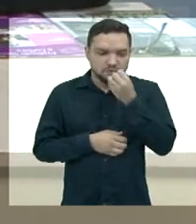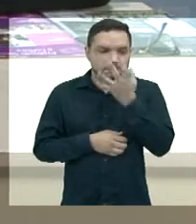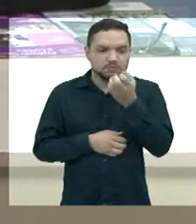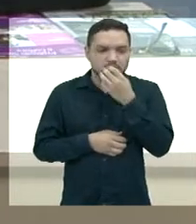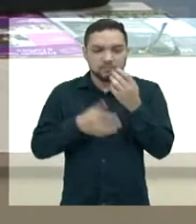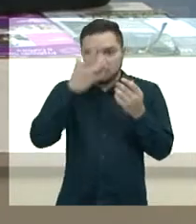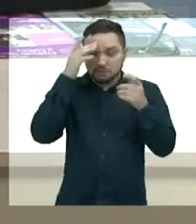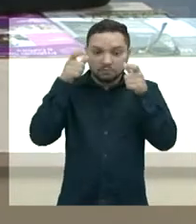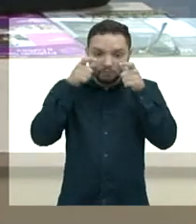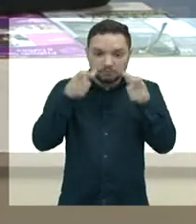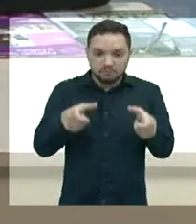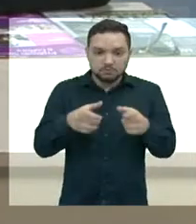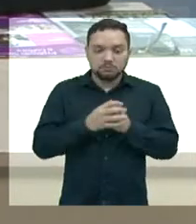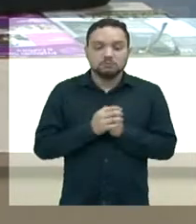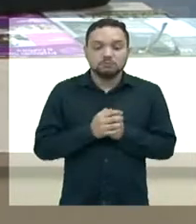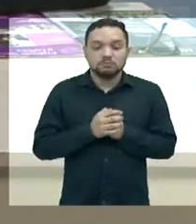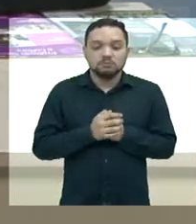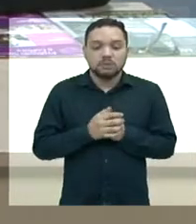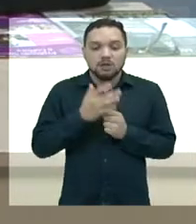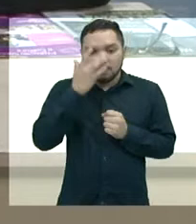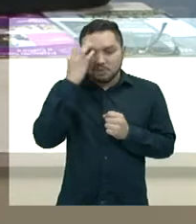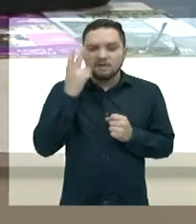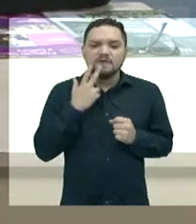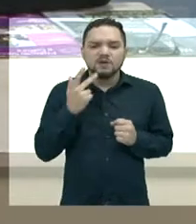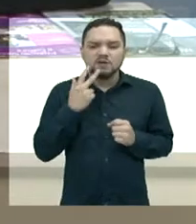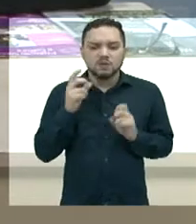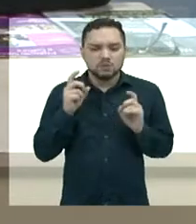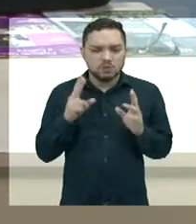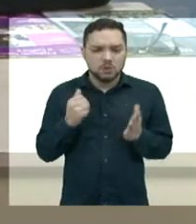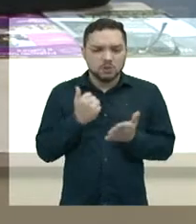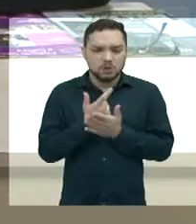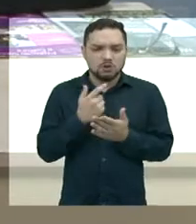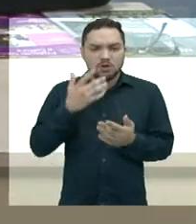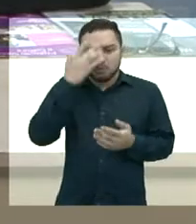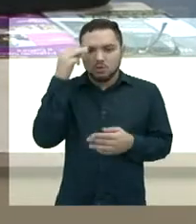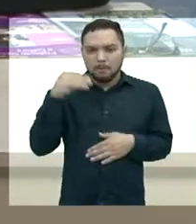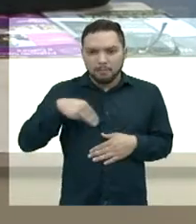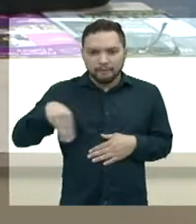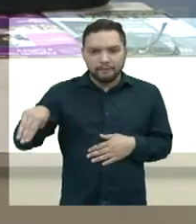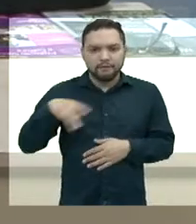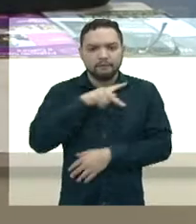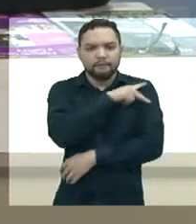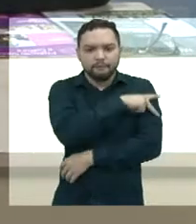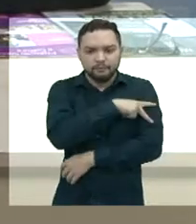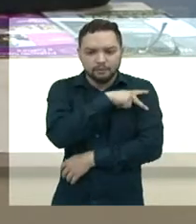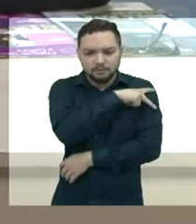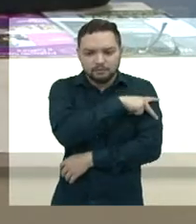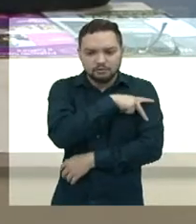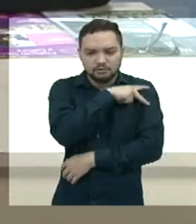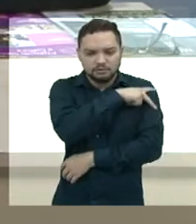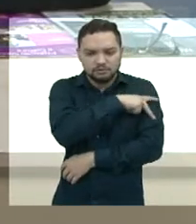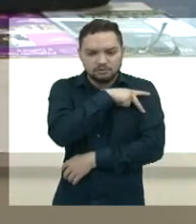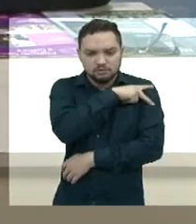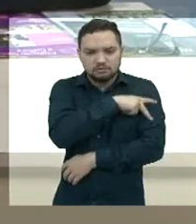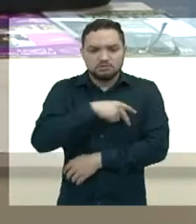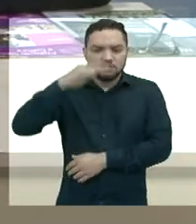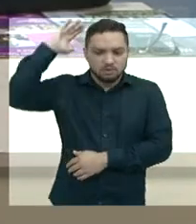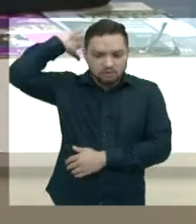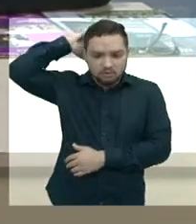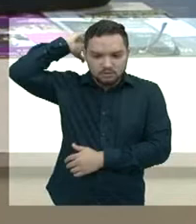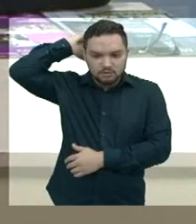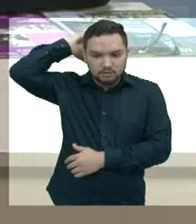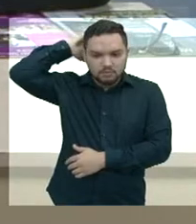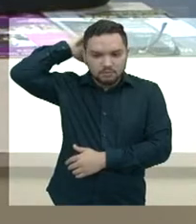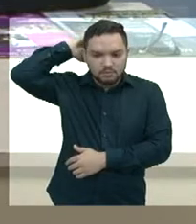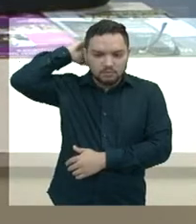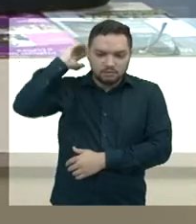só consumidores daqui de Fortaleza, vêm pessoas do Maranhão, Piauí, do Pará, do Centro-Oeste,